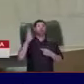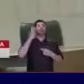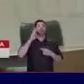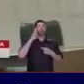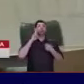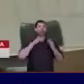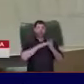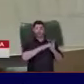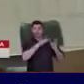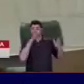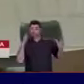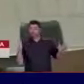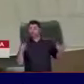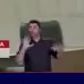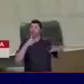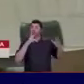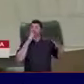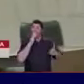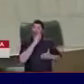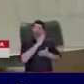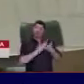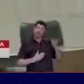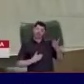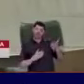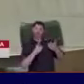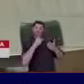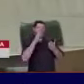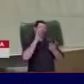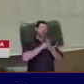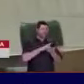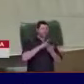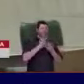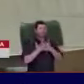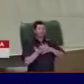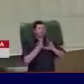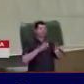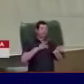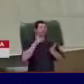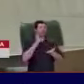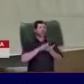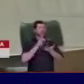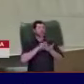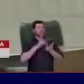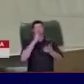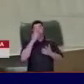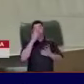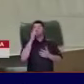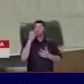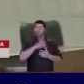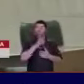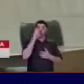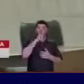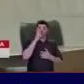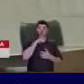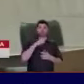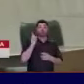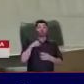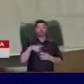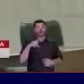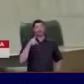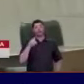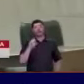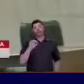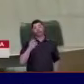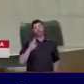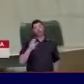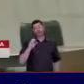metade meia verdade às vezes é pior que a mentira meia verdade às vezes é pior que a mentira porque a petrobrás era preciso